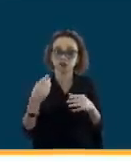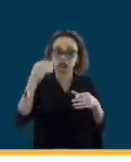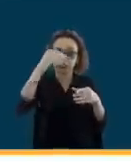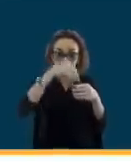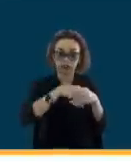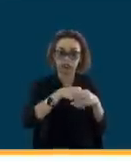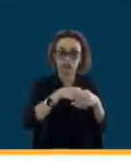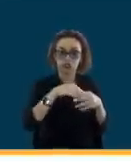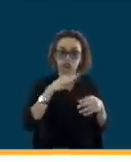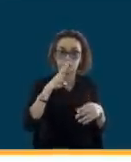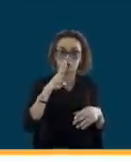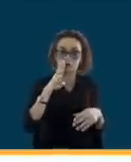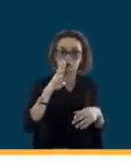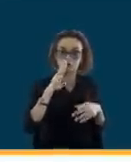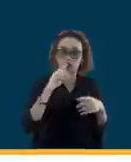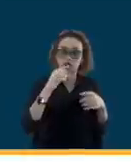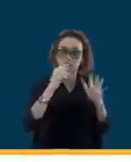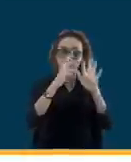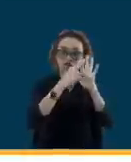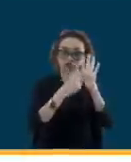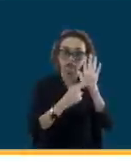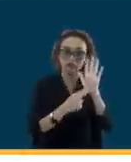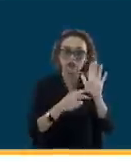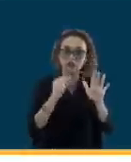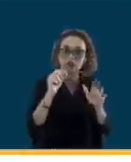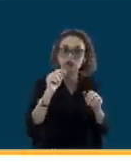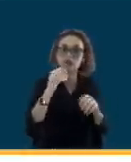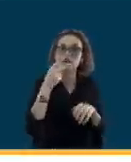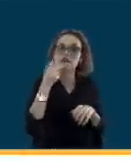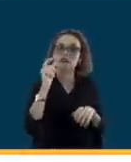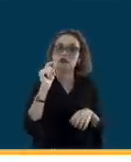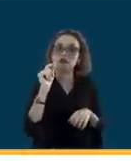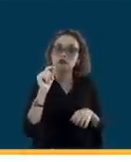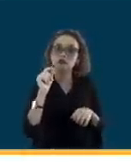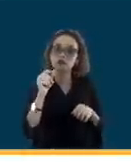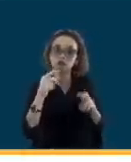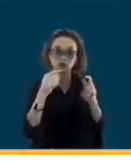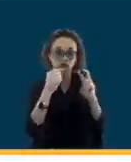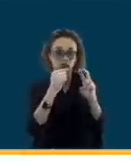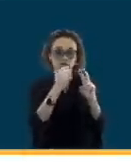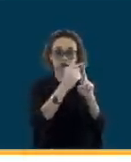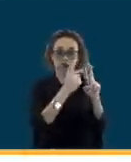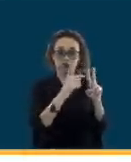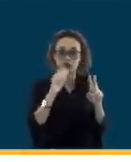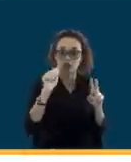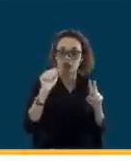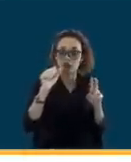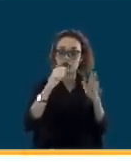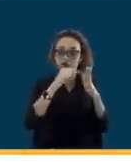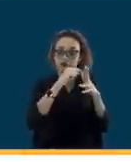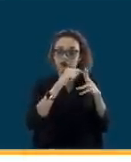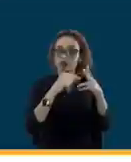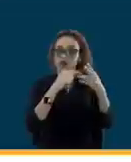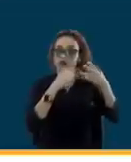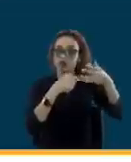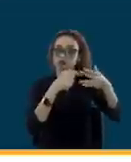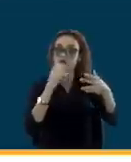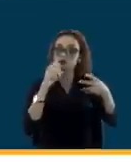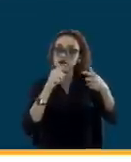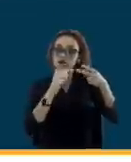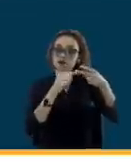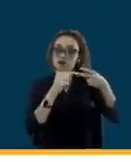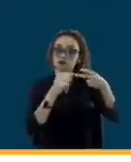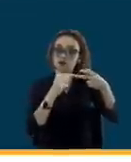da desburocratização, há dois outros aspectos que eu queria ressaltar. Um segundo é o